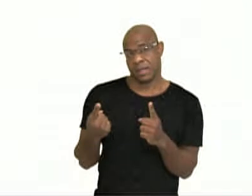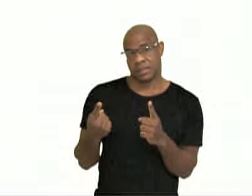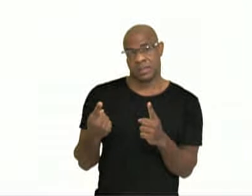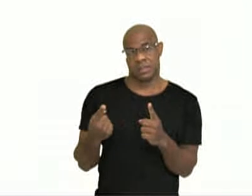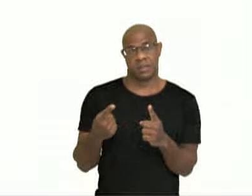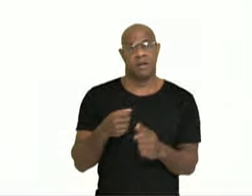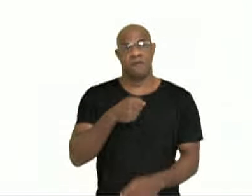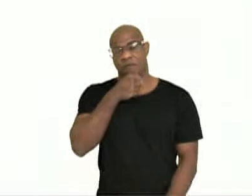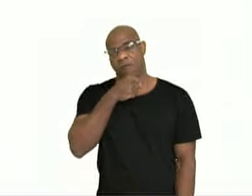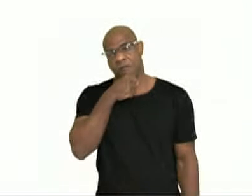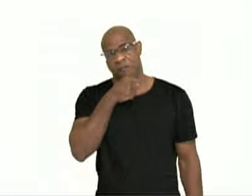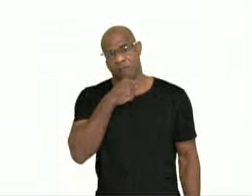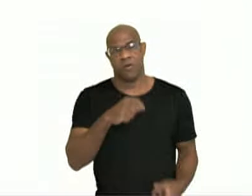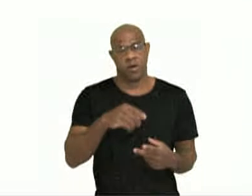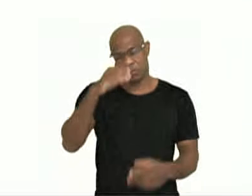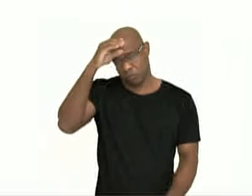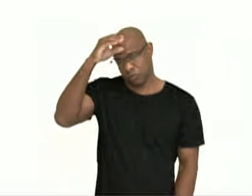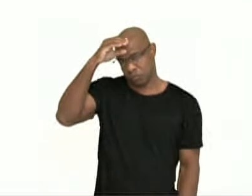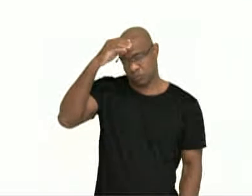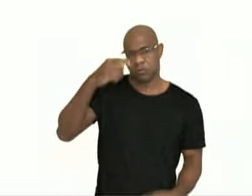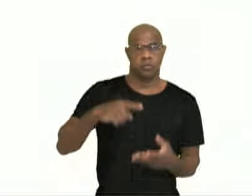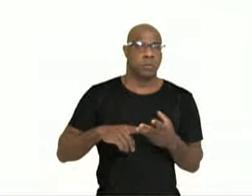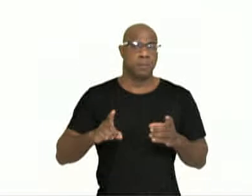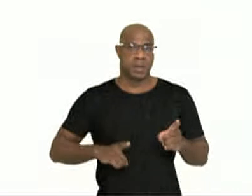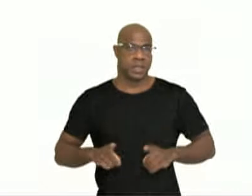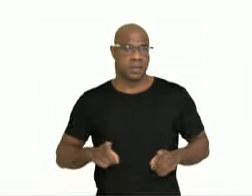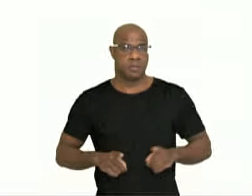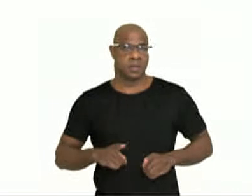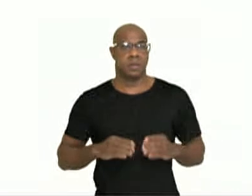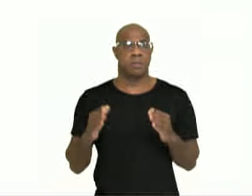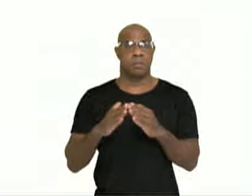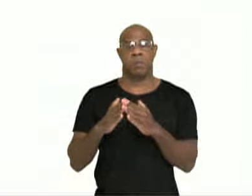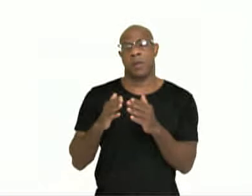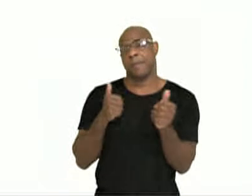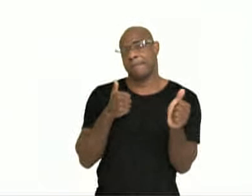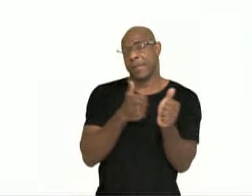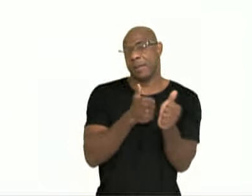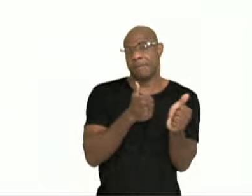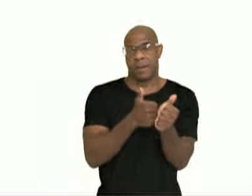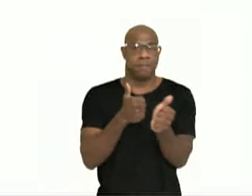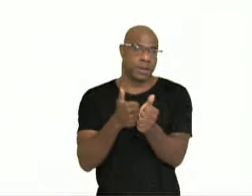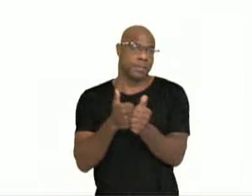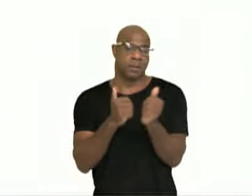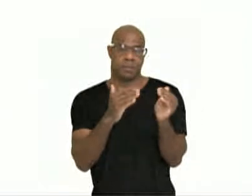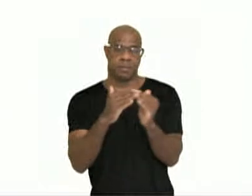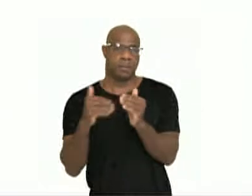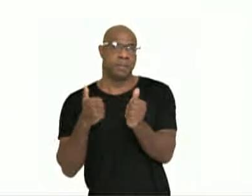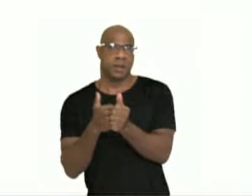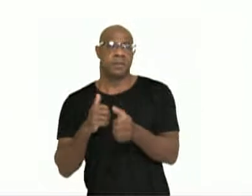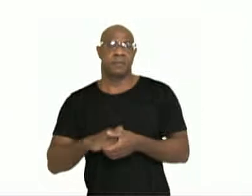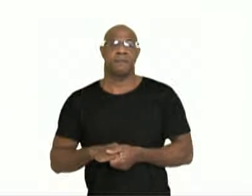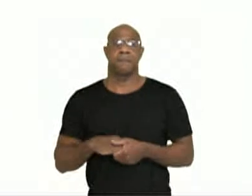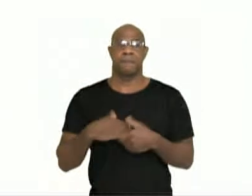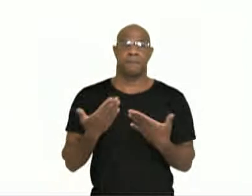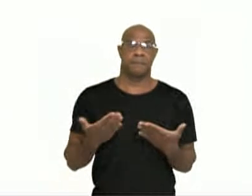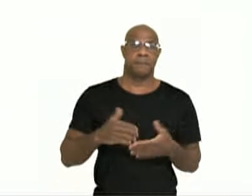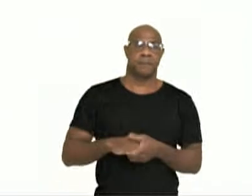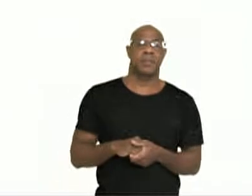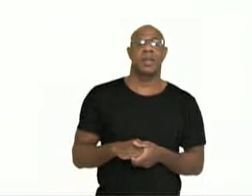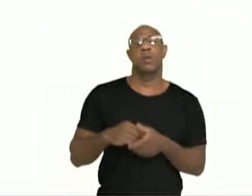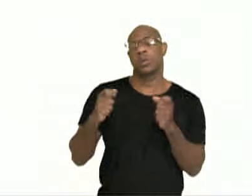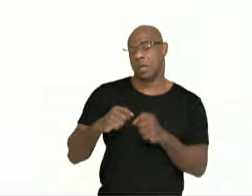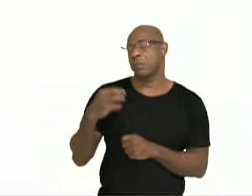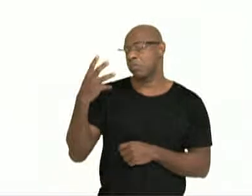a avó, o tio e o primo moram perto, né? Então, como se morassem juntos. É um lugar